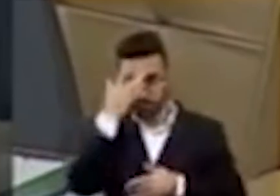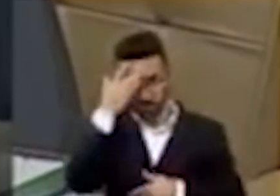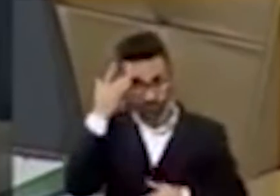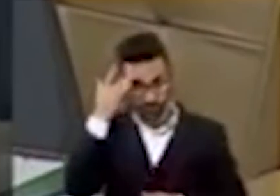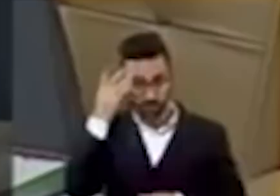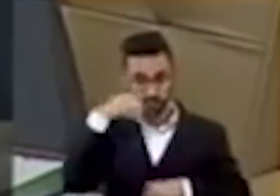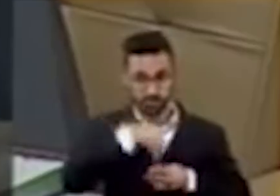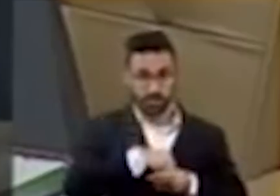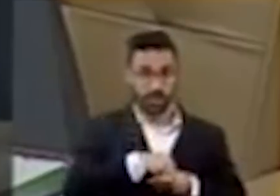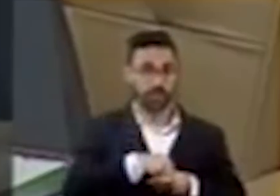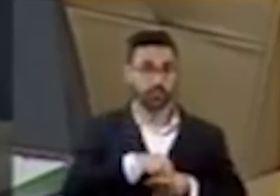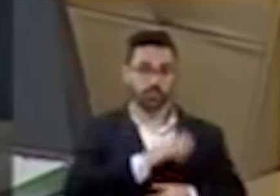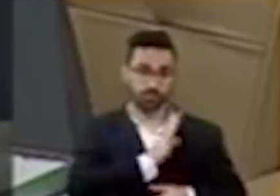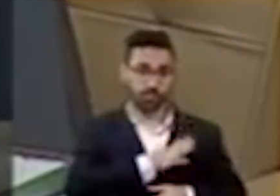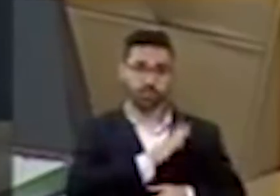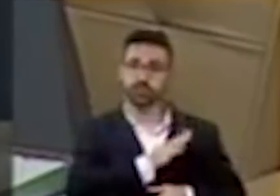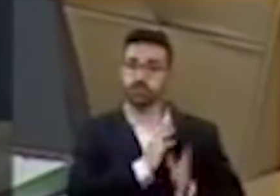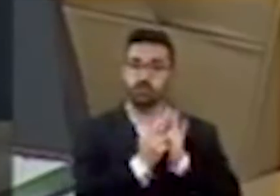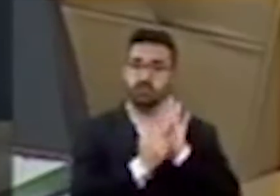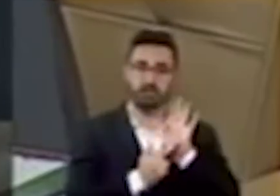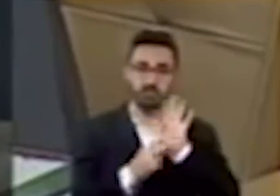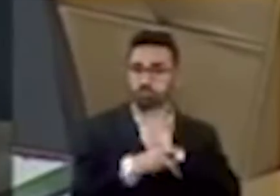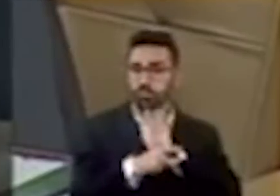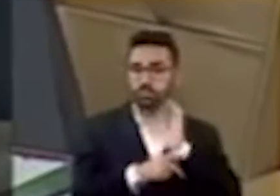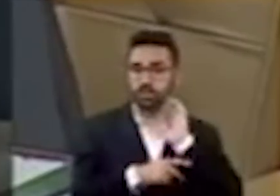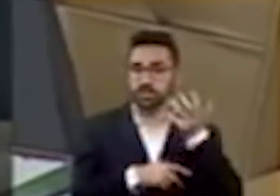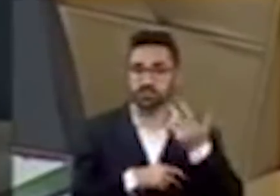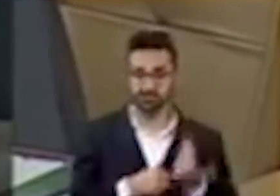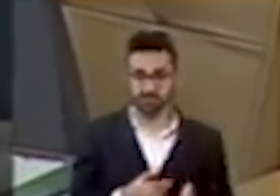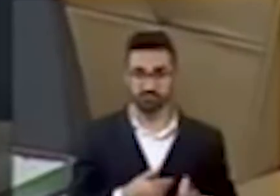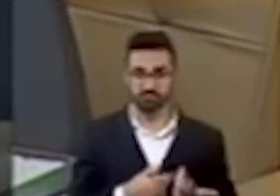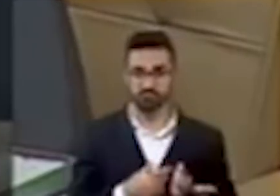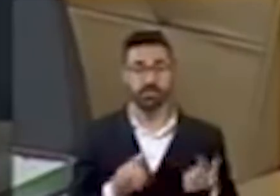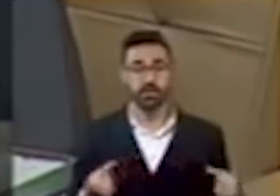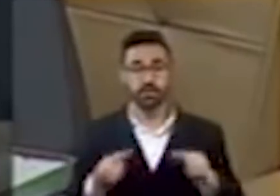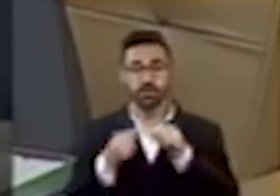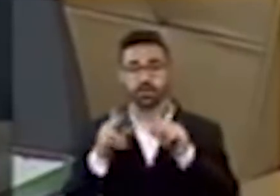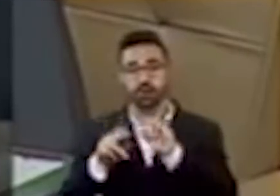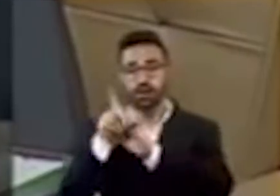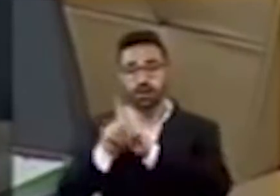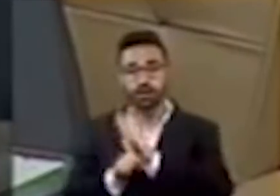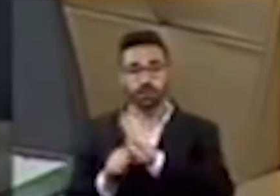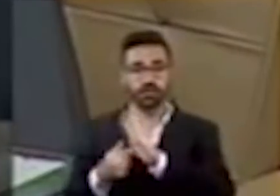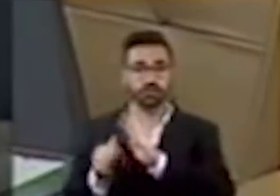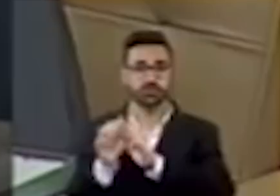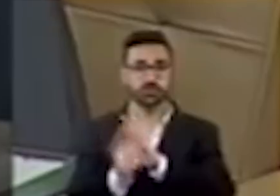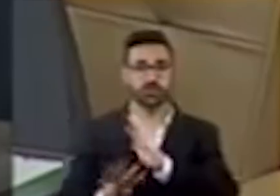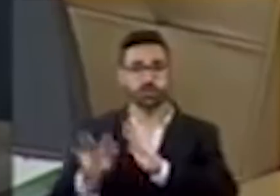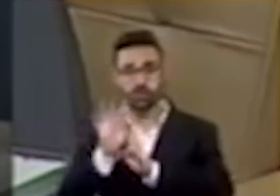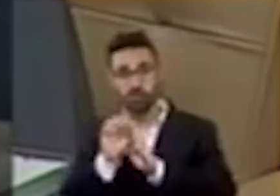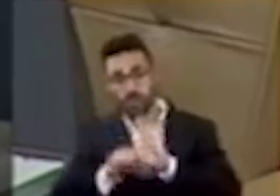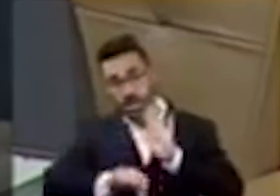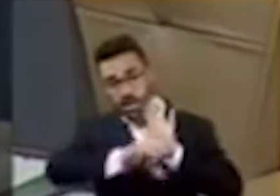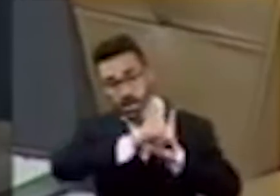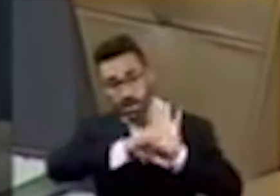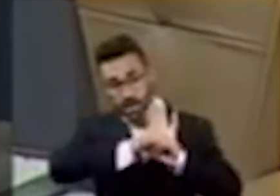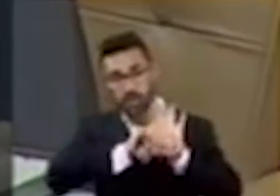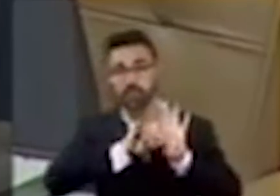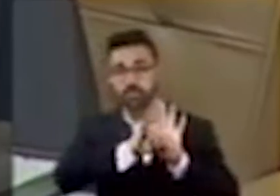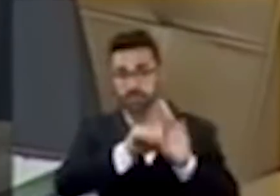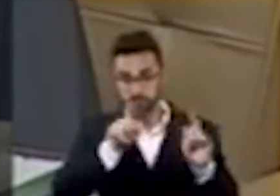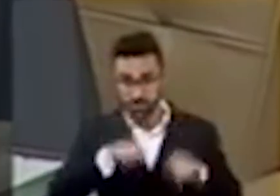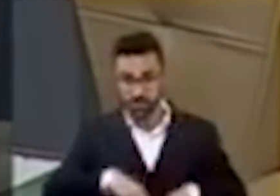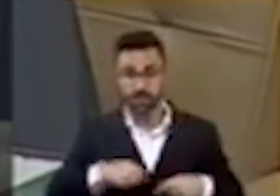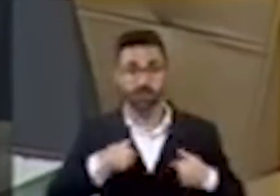uma corte de equidade para amainar o rigor da lei geral naqueles crimes que merecem uma isenção quanto